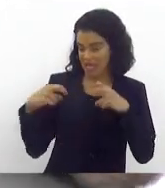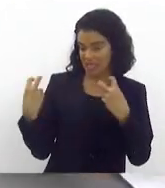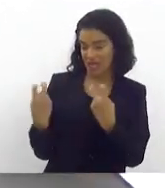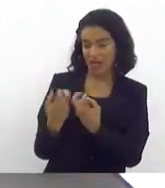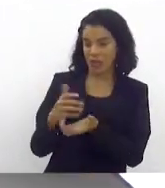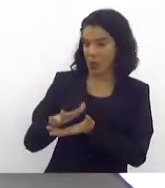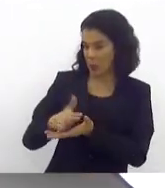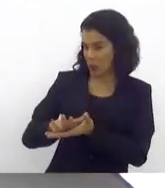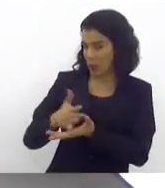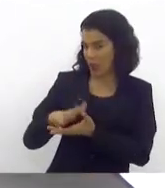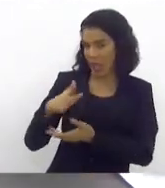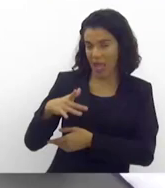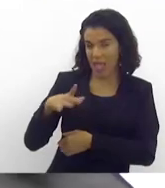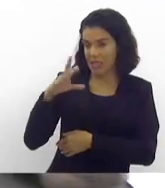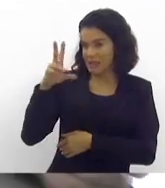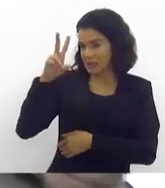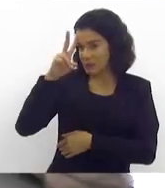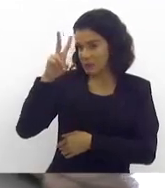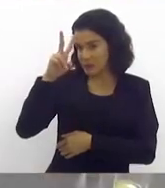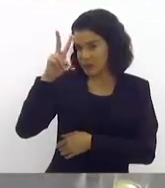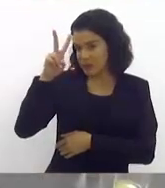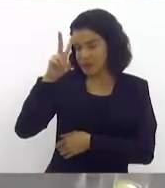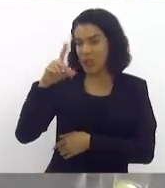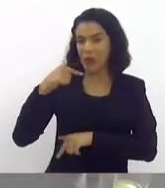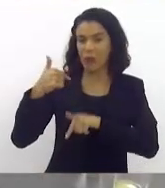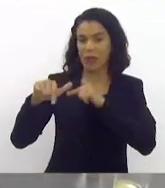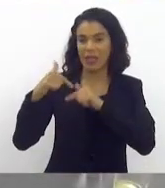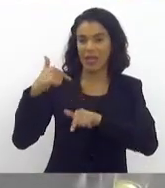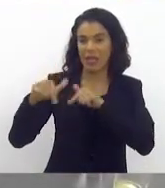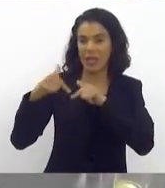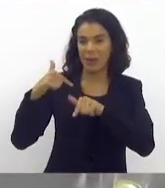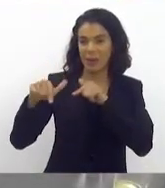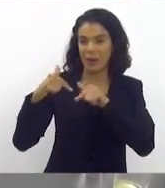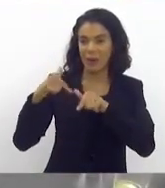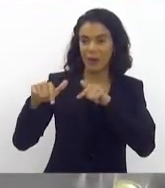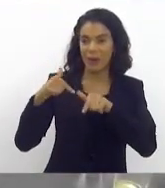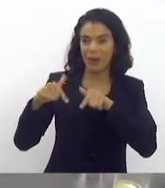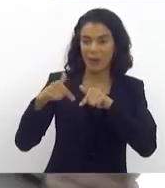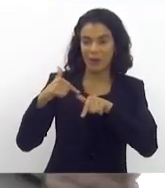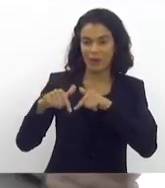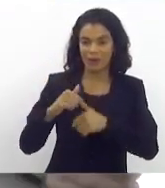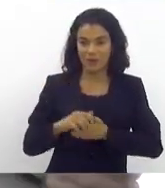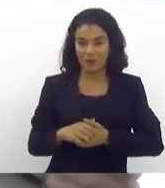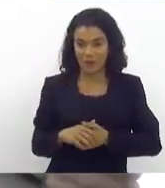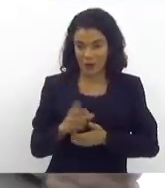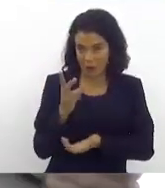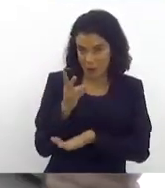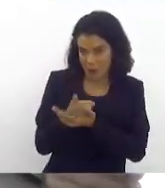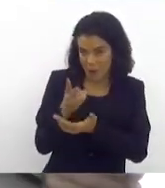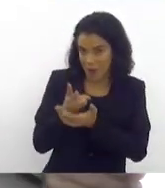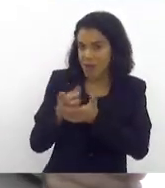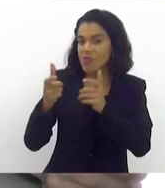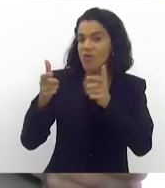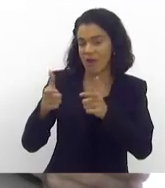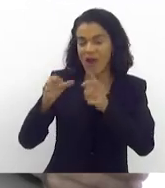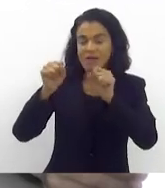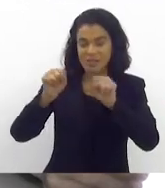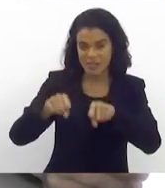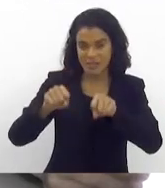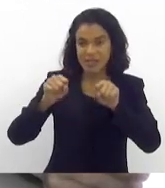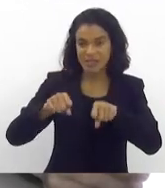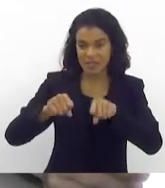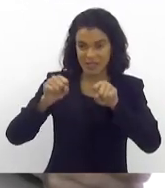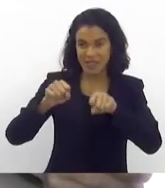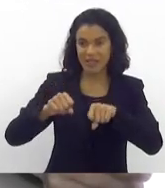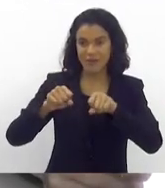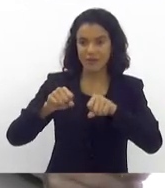do trabalhador. Não, essa é outra roda. Samba do trabalhador é às segundas-feiras. Mas é no mesmo Renascença. É no mesmo local físico.